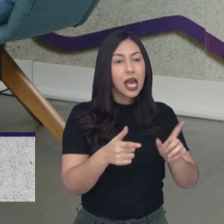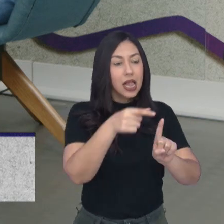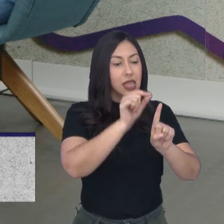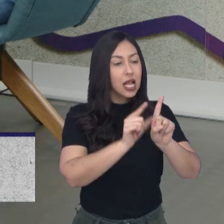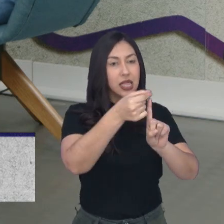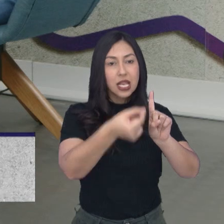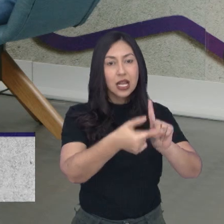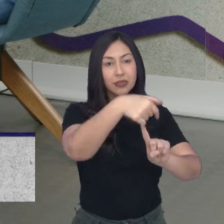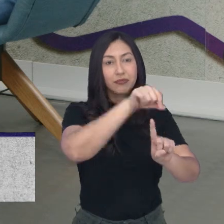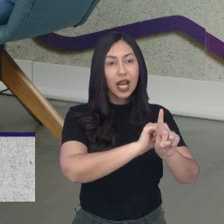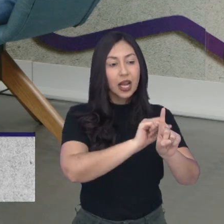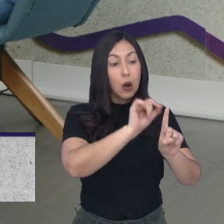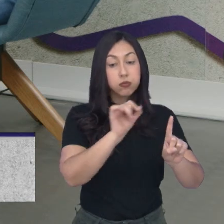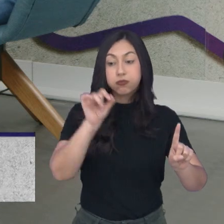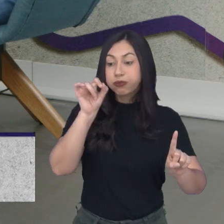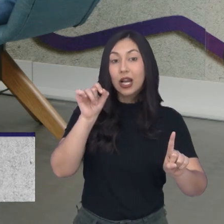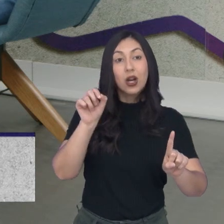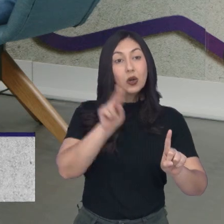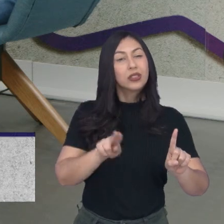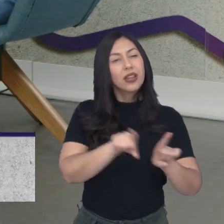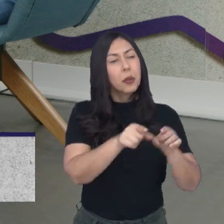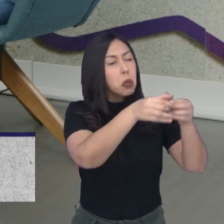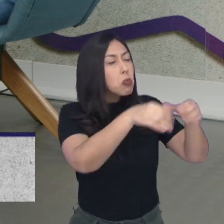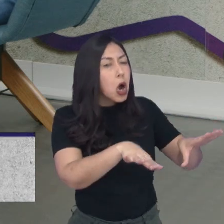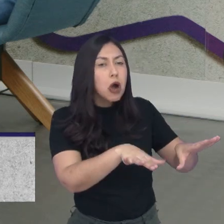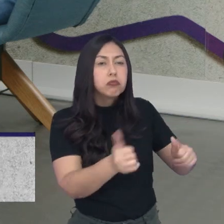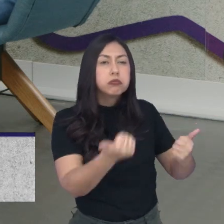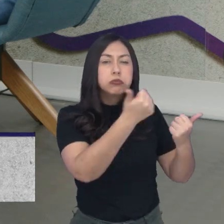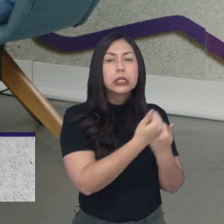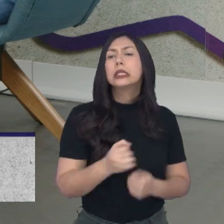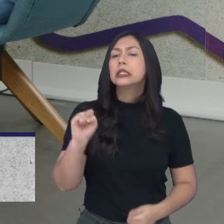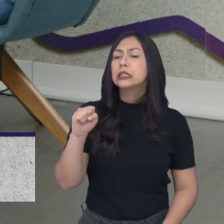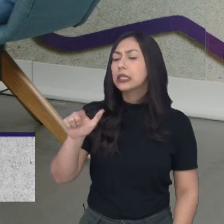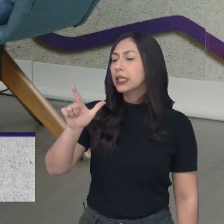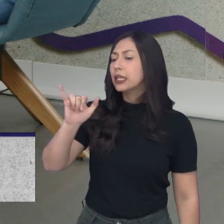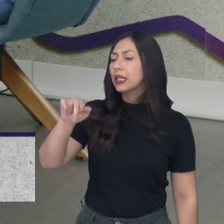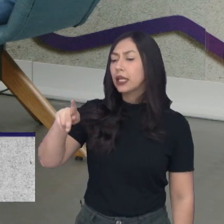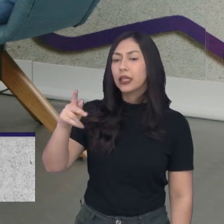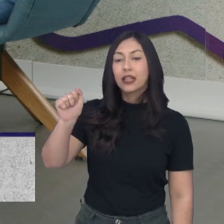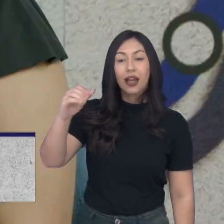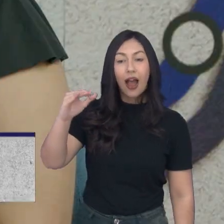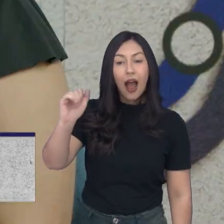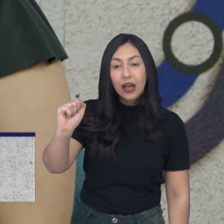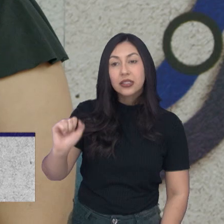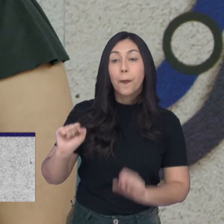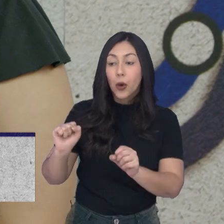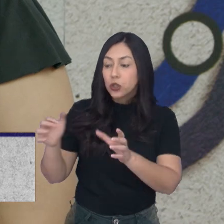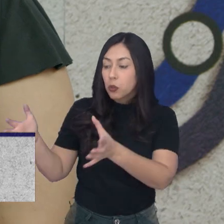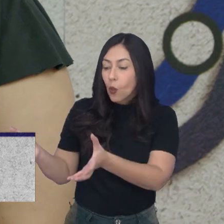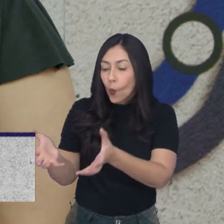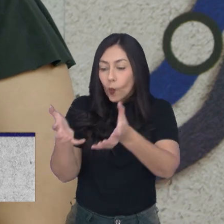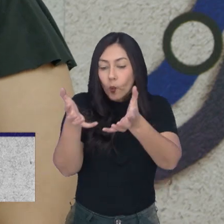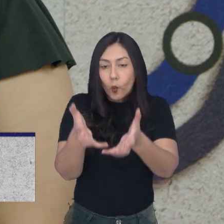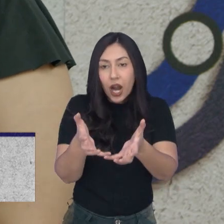usar outros produtos, né? Em vez do ovo, o que é mesmo? Chia, linhaça, você consegue deixar ela hidratando, ela solta um líquido com